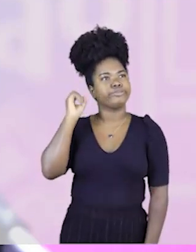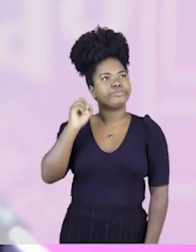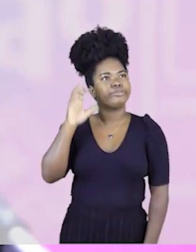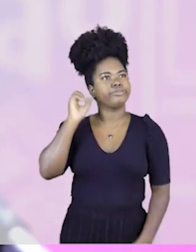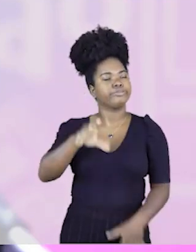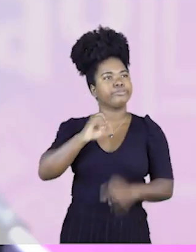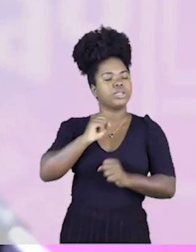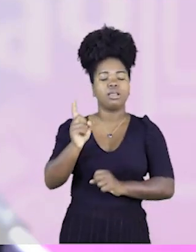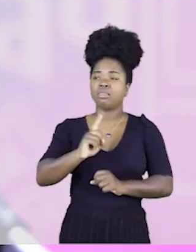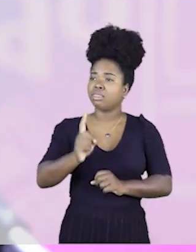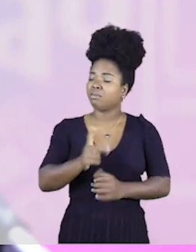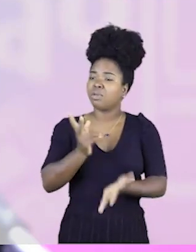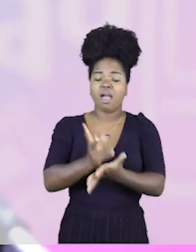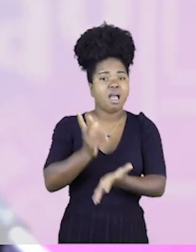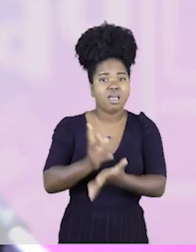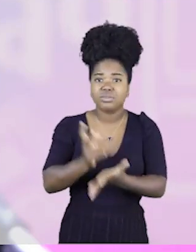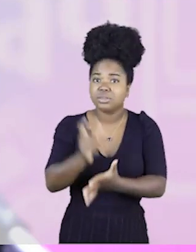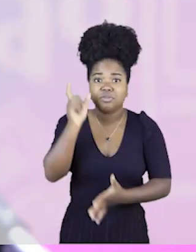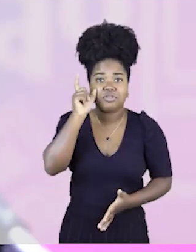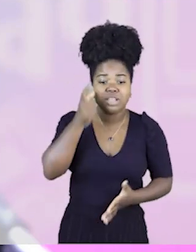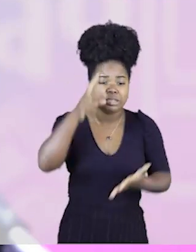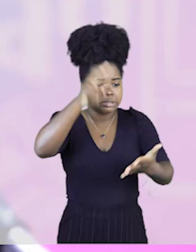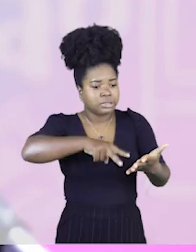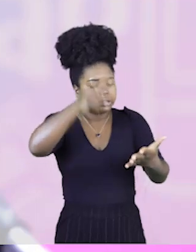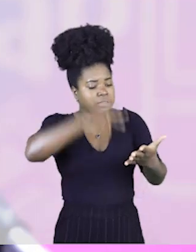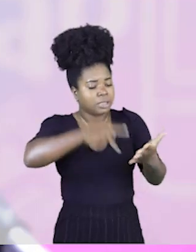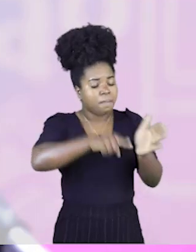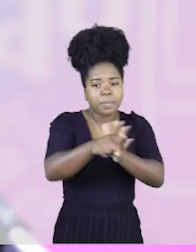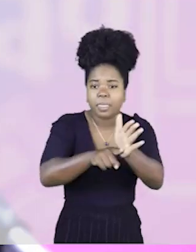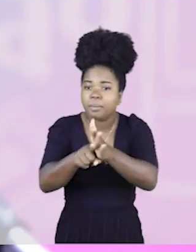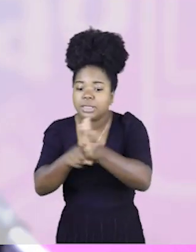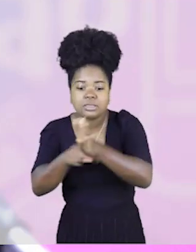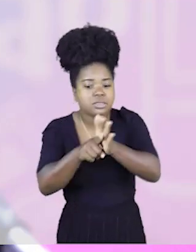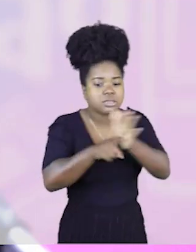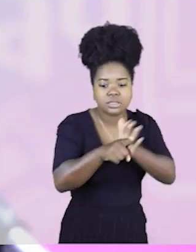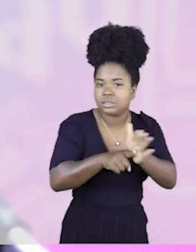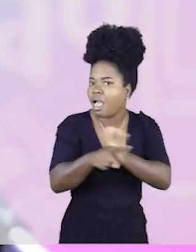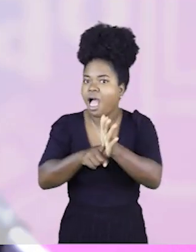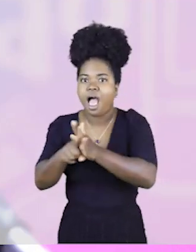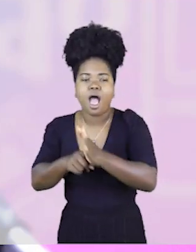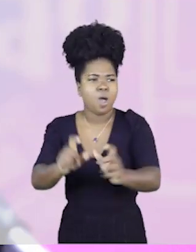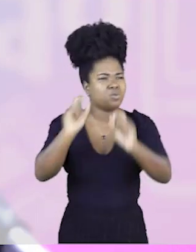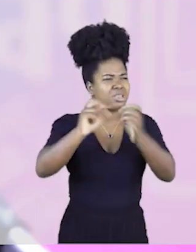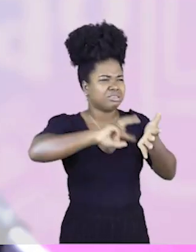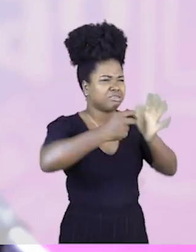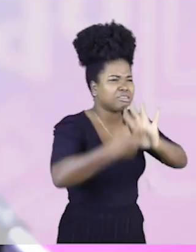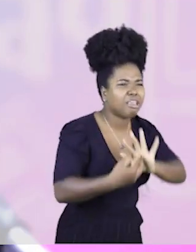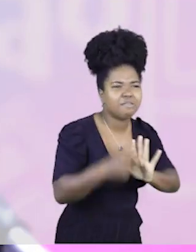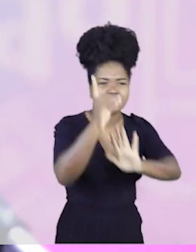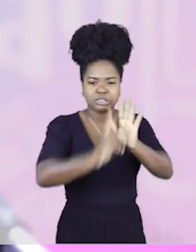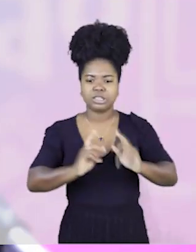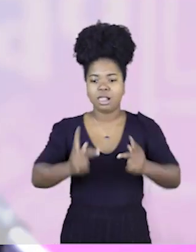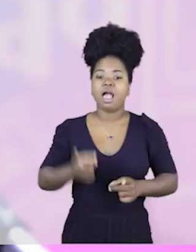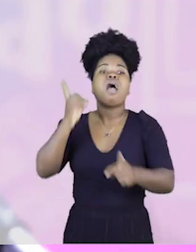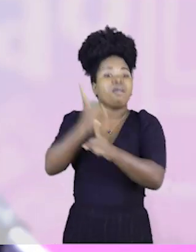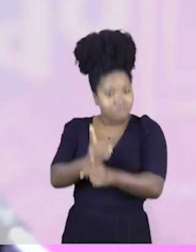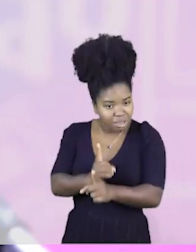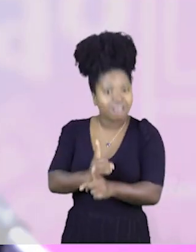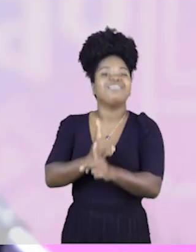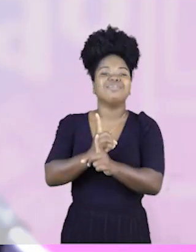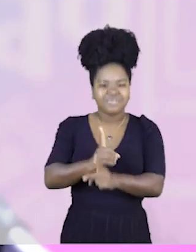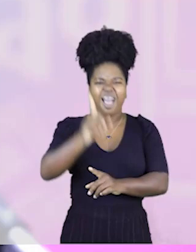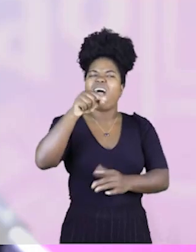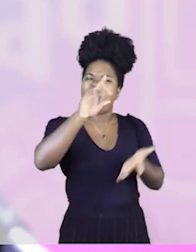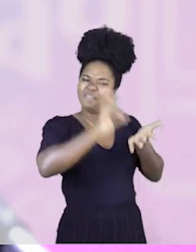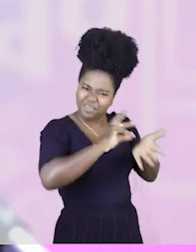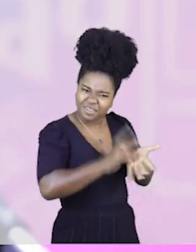montar a minha linha de raciocínio sobre aquilo. Então, a partir disso, eu fui pesquisar sobre o que eram os direitos humanos, até encontrar o que realmente era